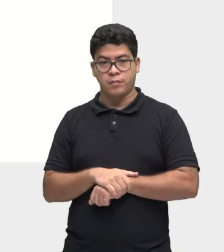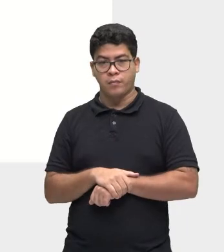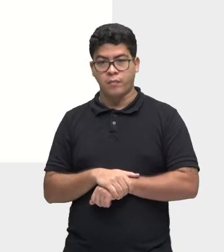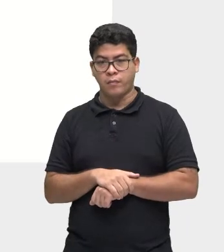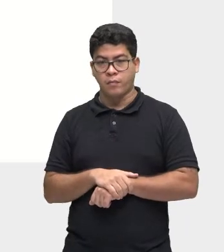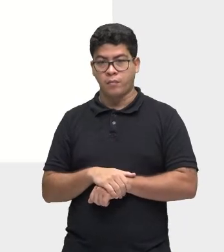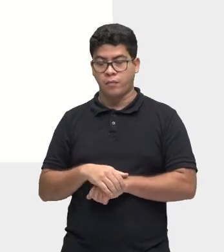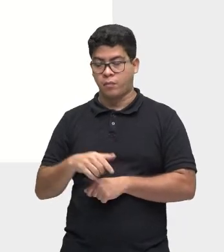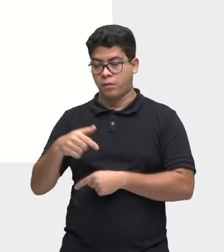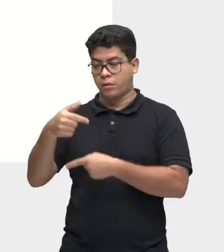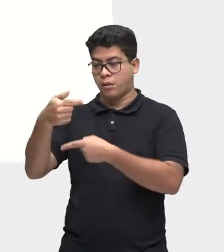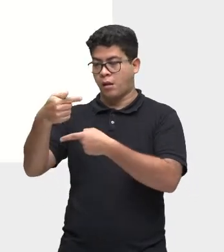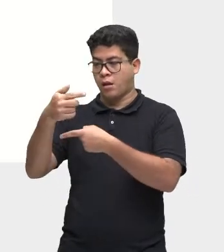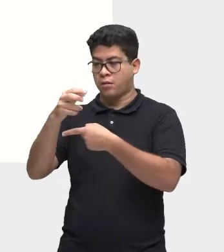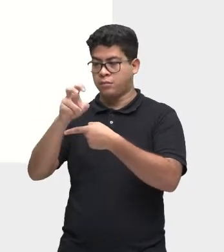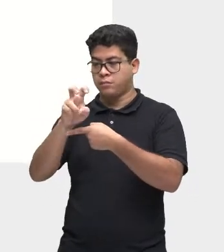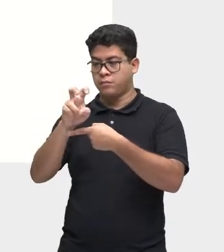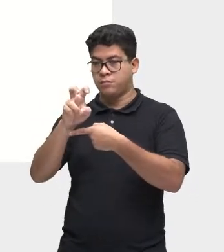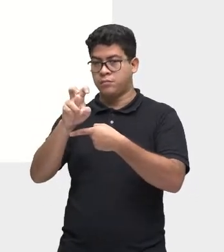ter,